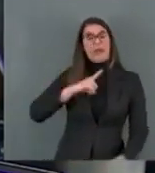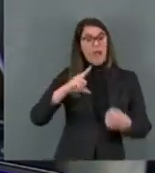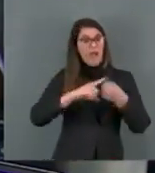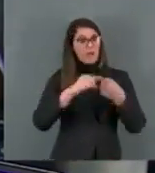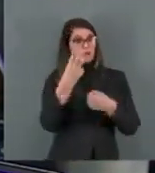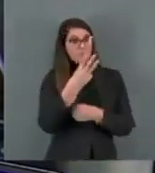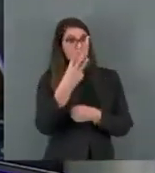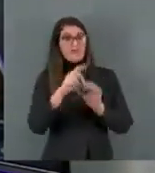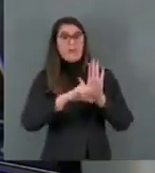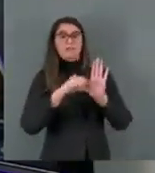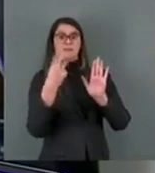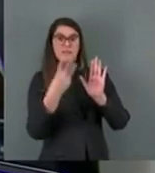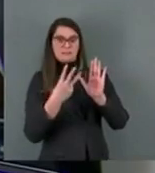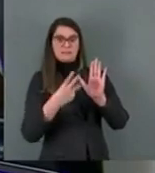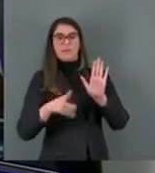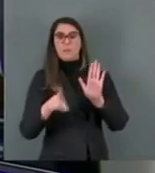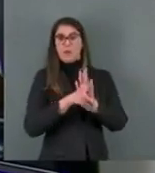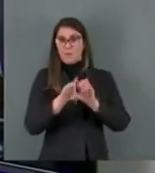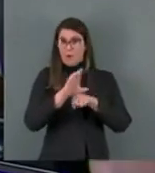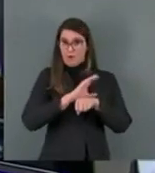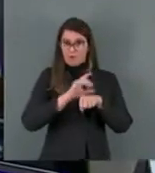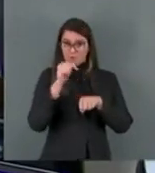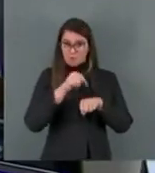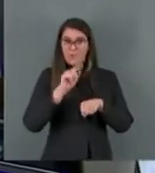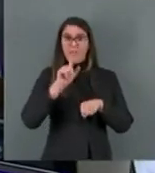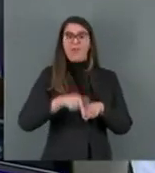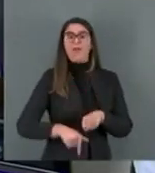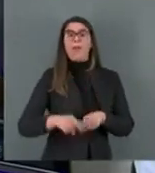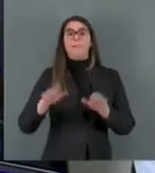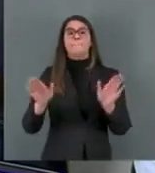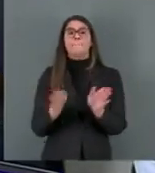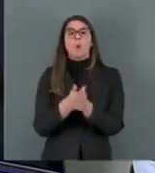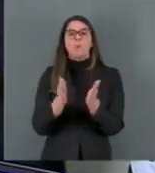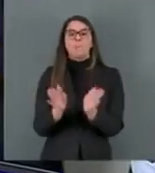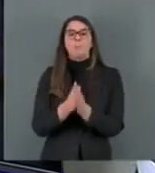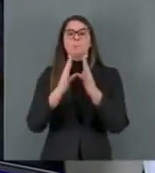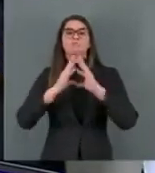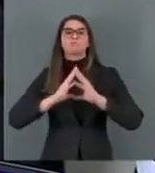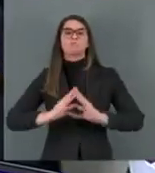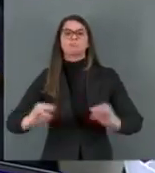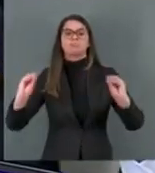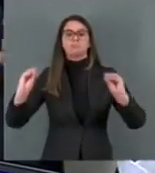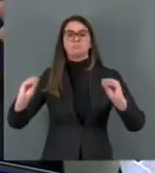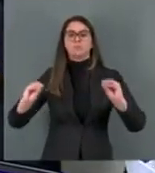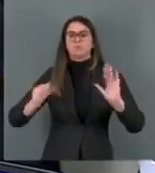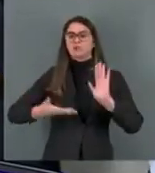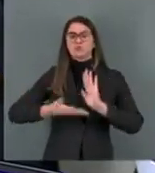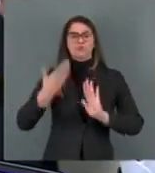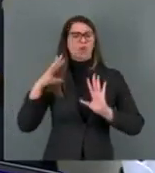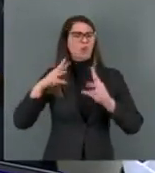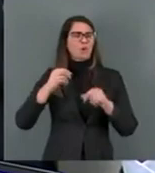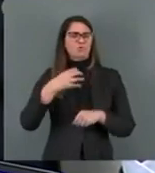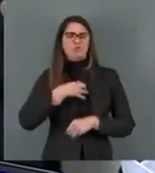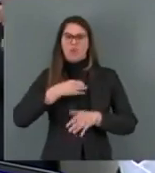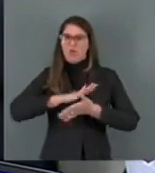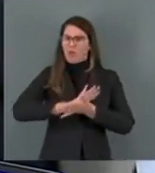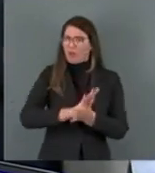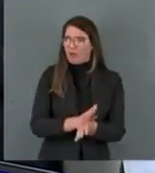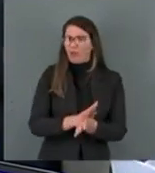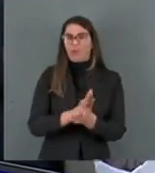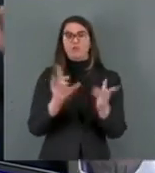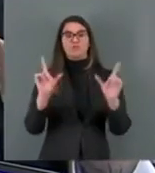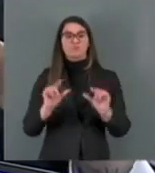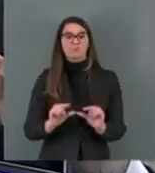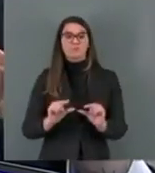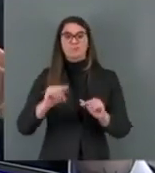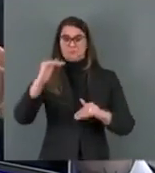3º, inciso 3º da Constituição Federal, é erradicar a pobreza, abolir toda e qualquer forma de discriminação, reduzir